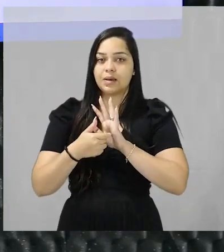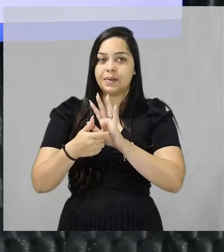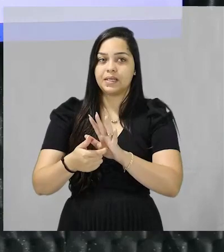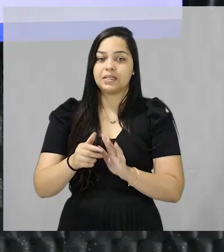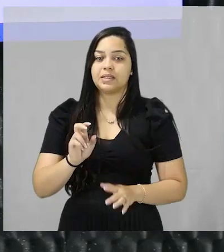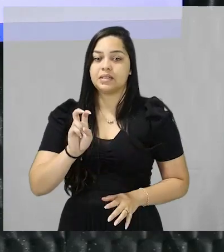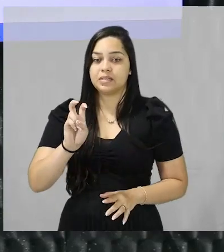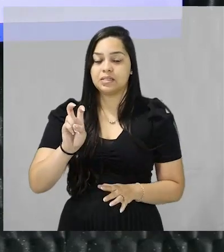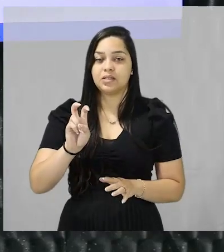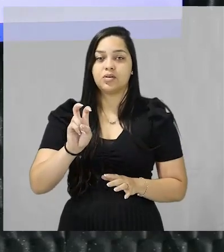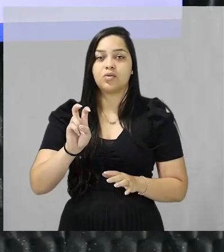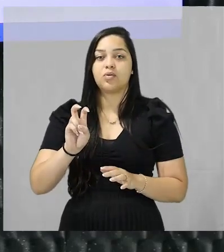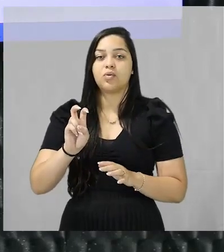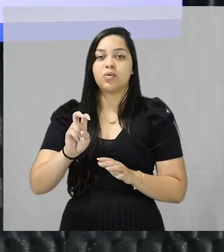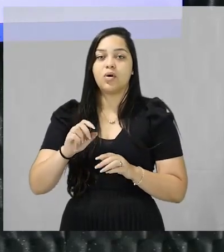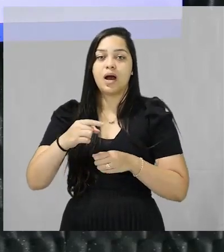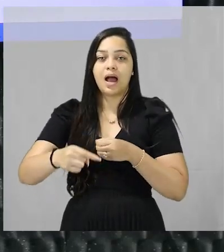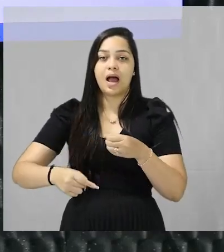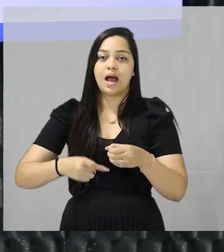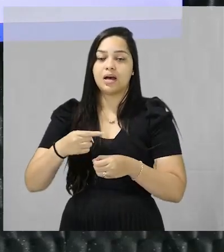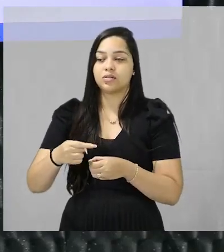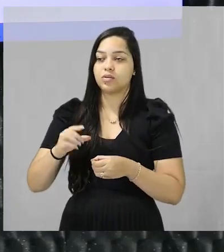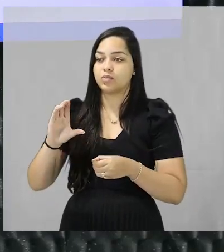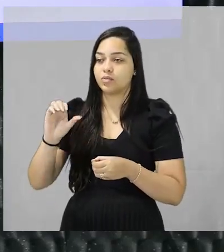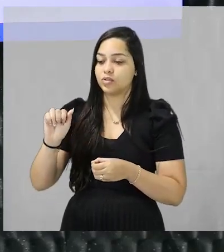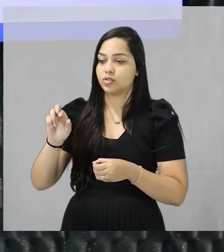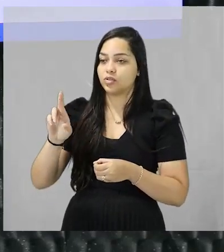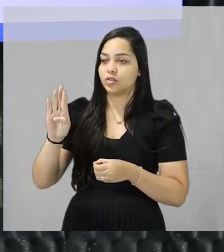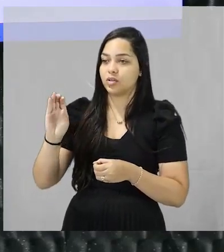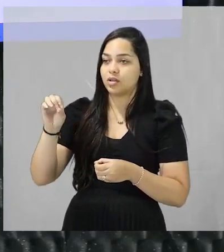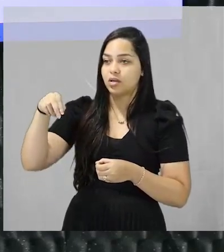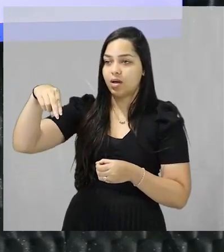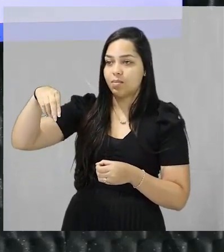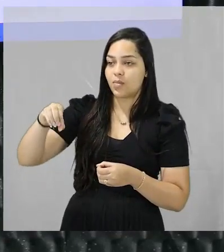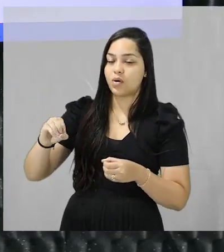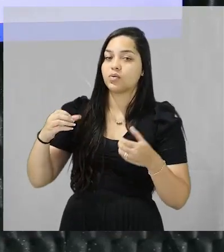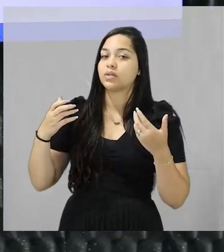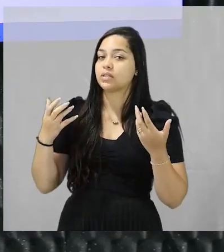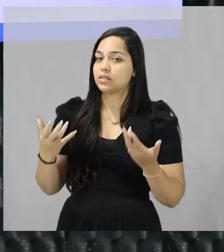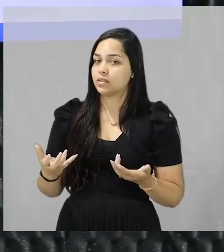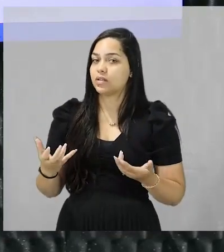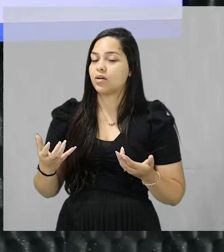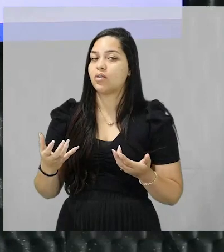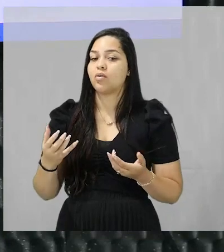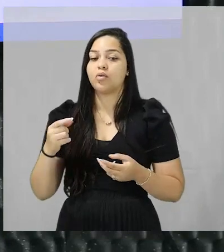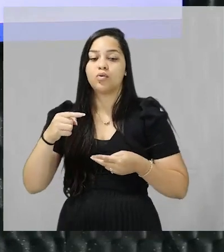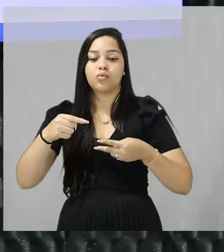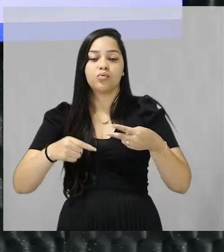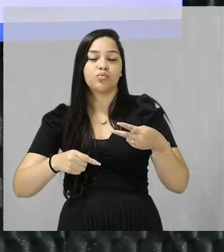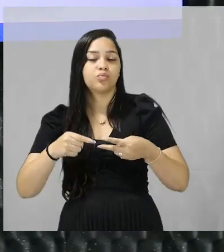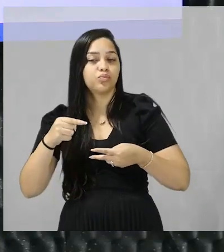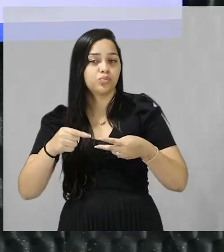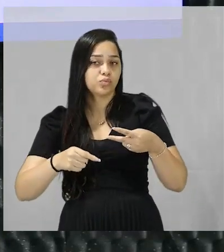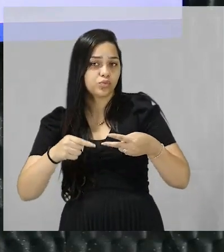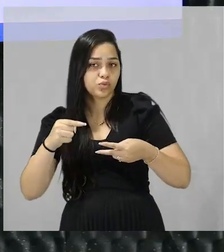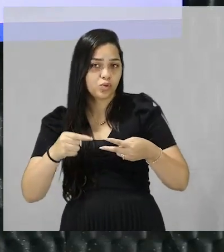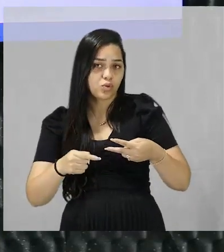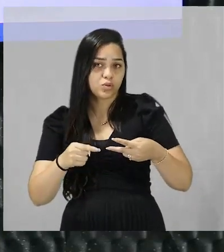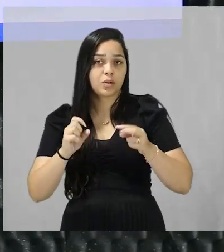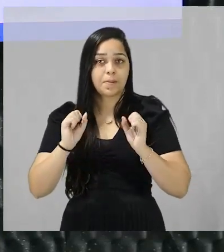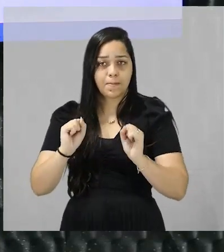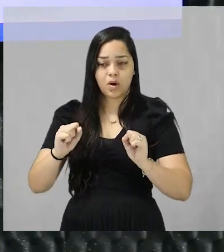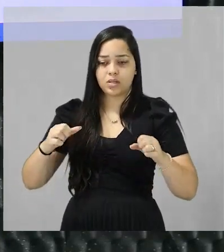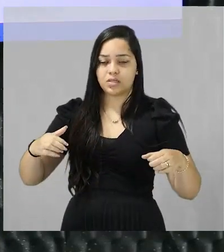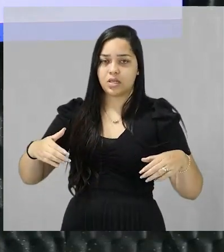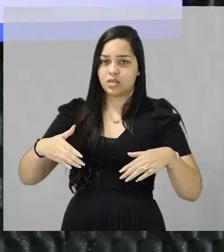5 átomos de carbonos. Ok? Então, olha só, para que dois compostos sejam